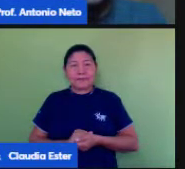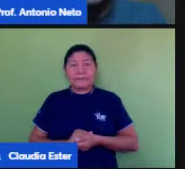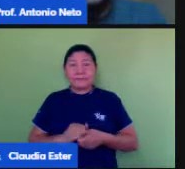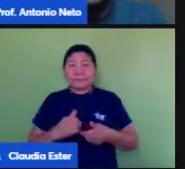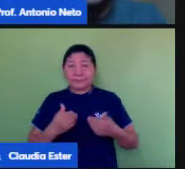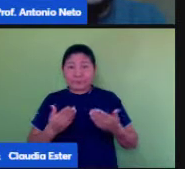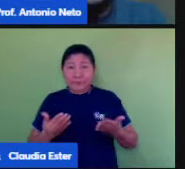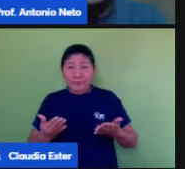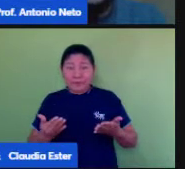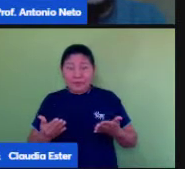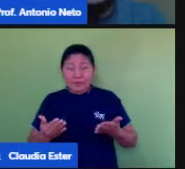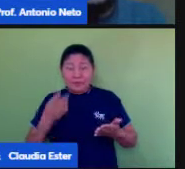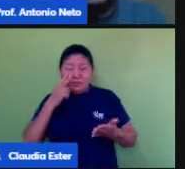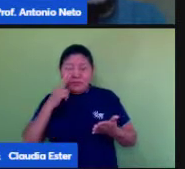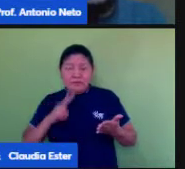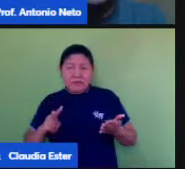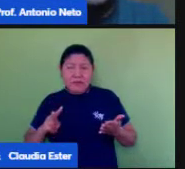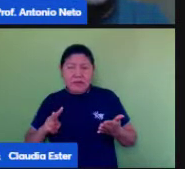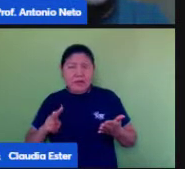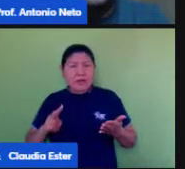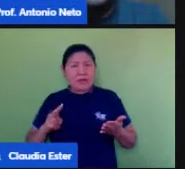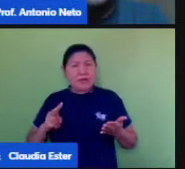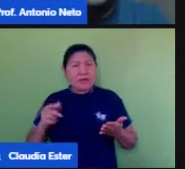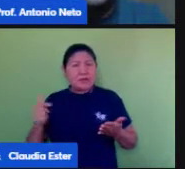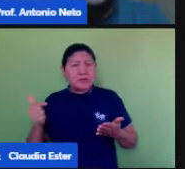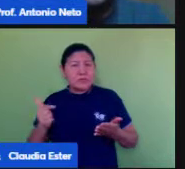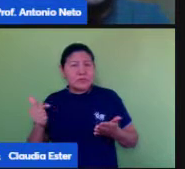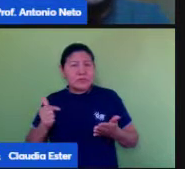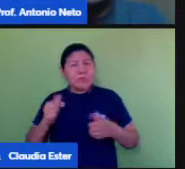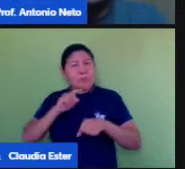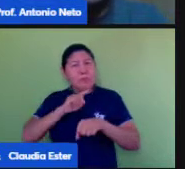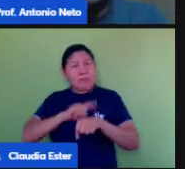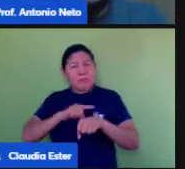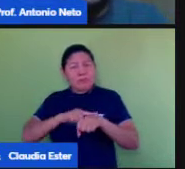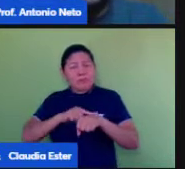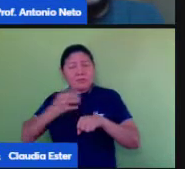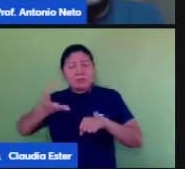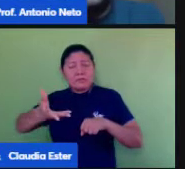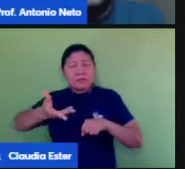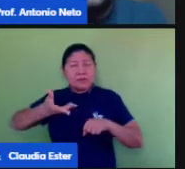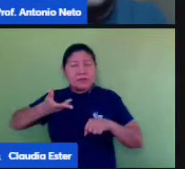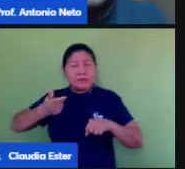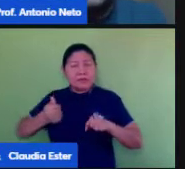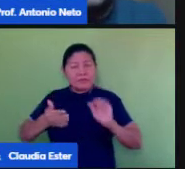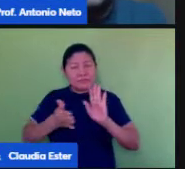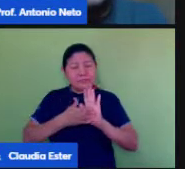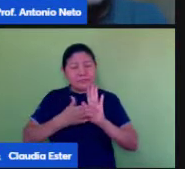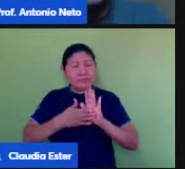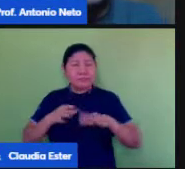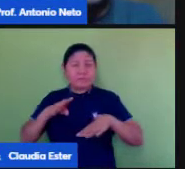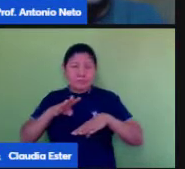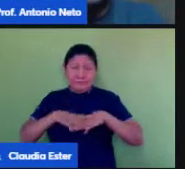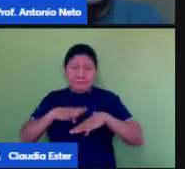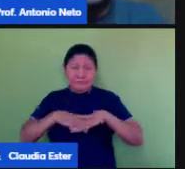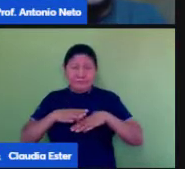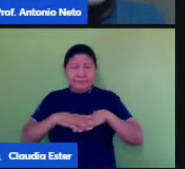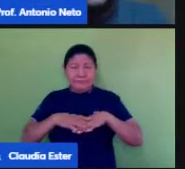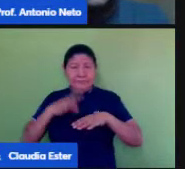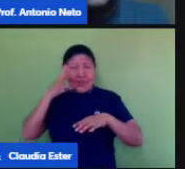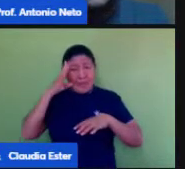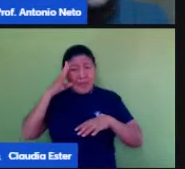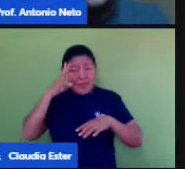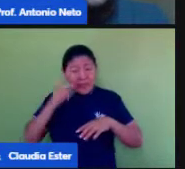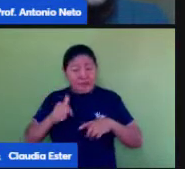Agora, passamos para o segundo nível de complexidade, as habilidades propostas na matemática. Resolver e